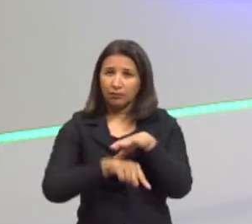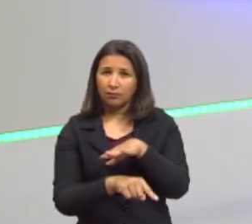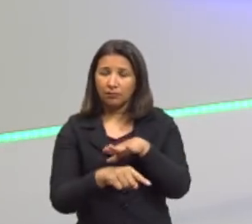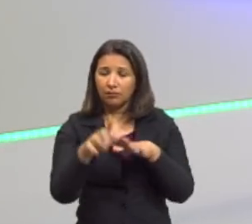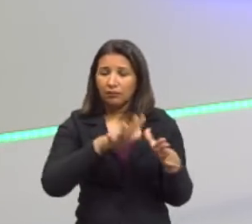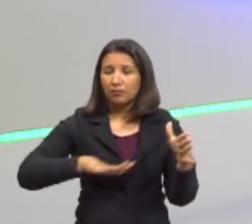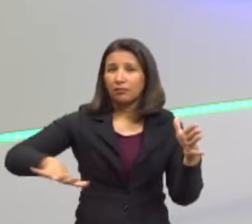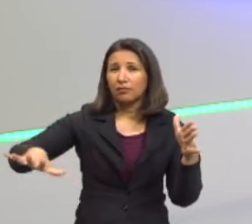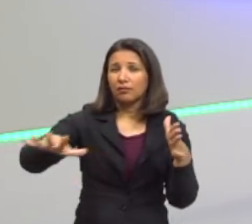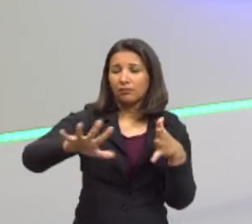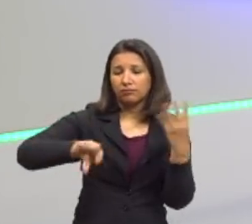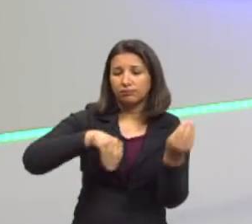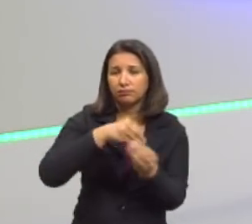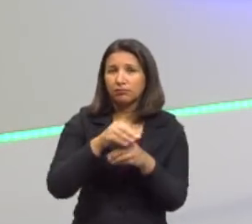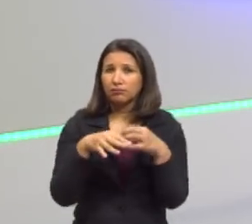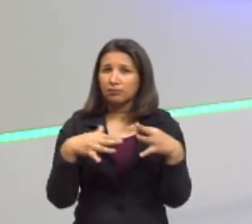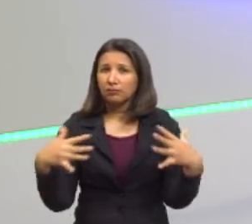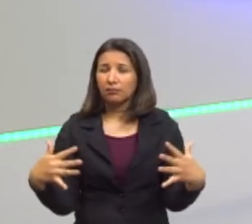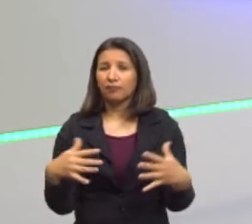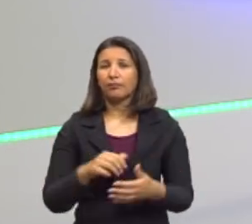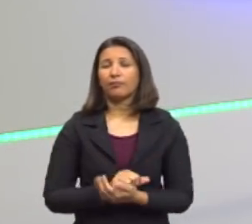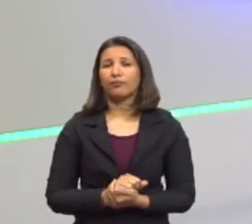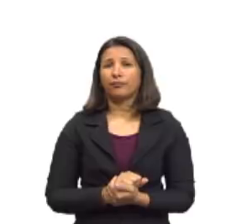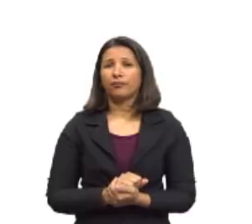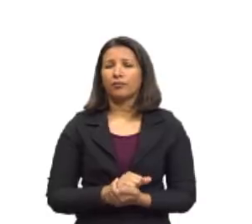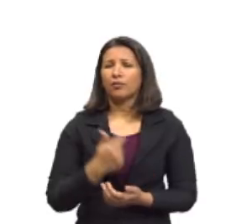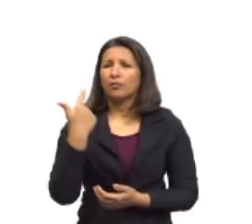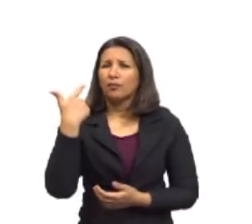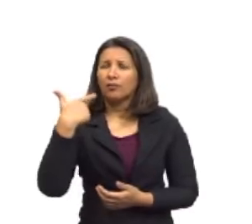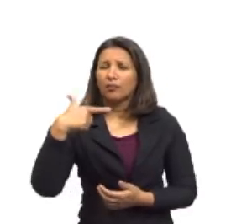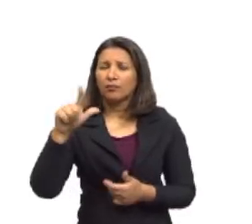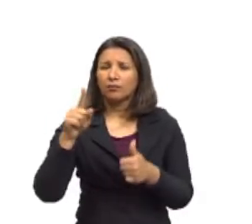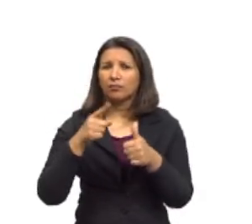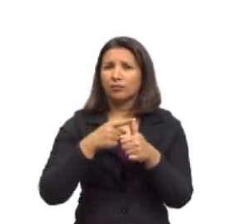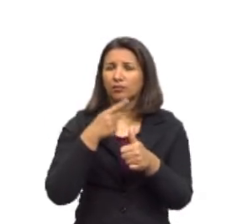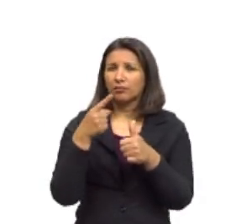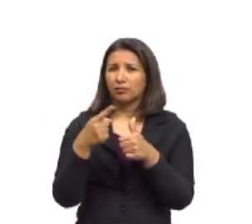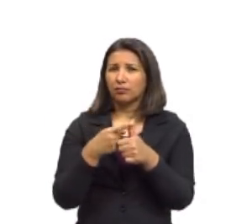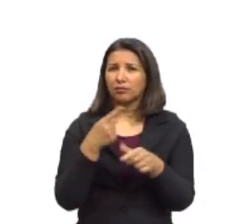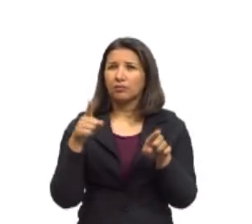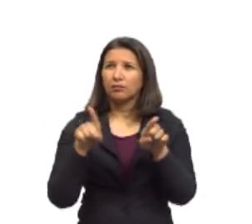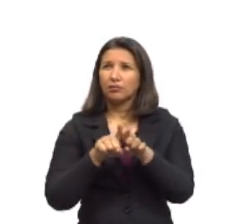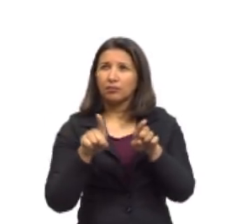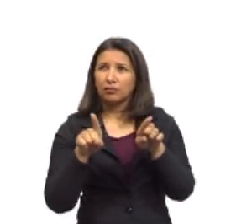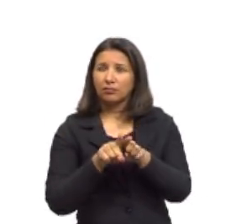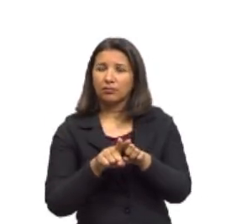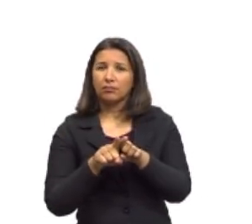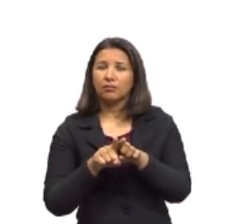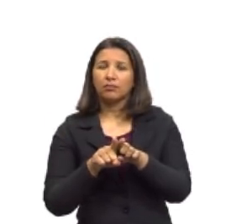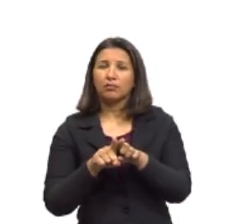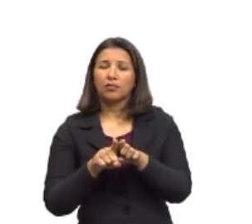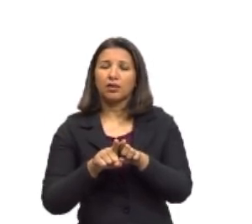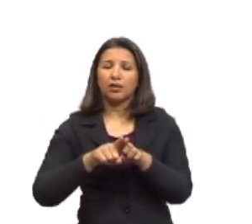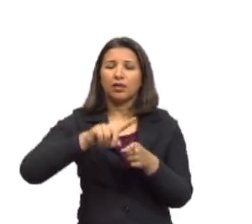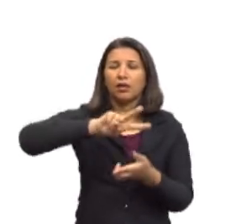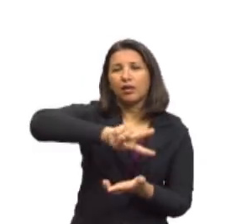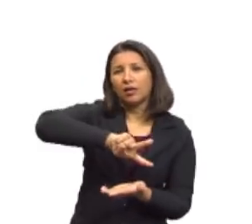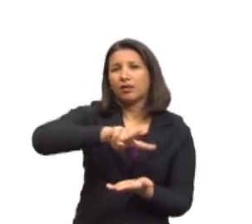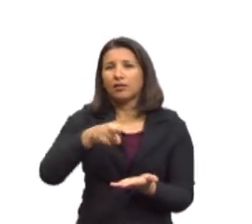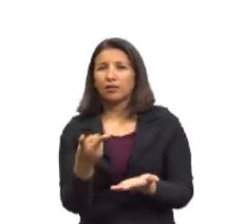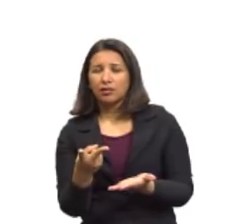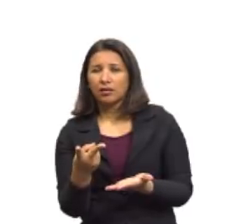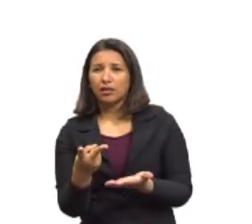homogêneo, certo? Outro princípio é o princípio da reversibilidade dos raios de luz,